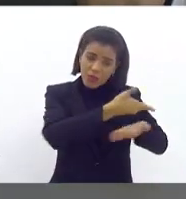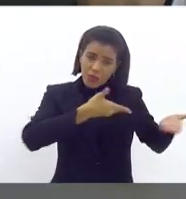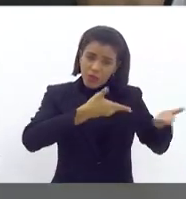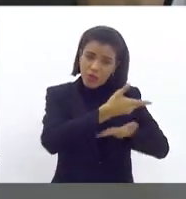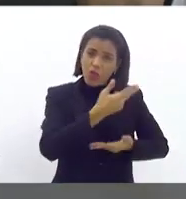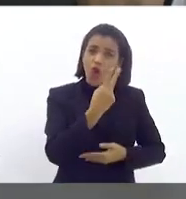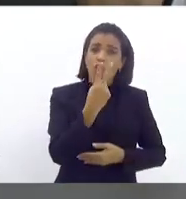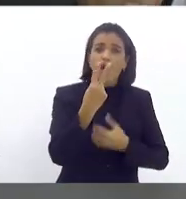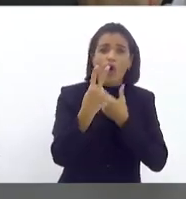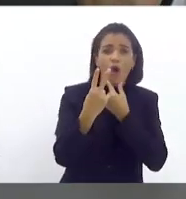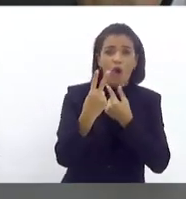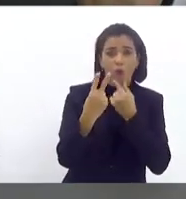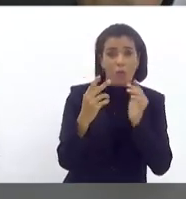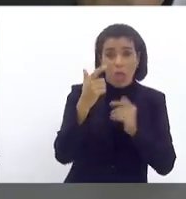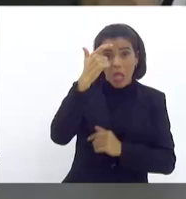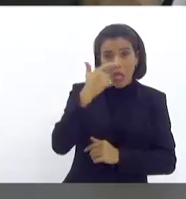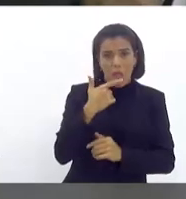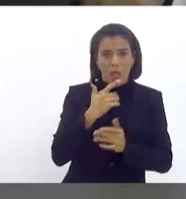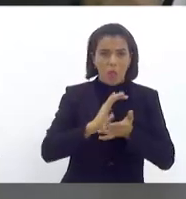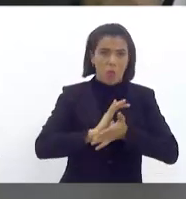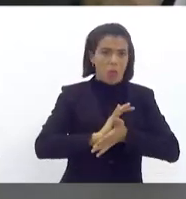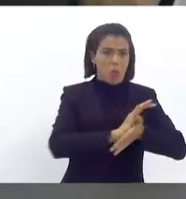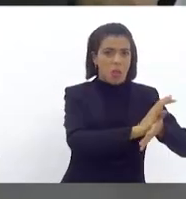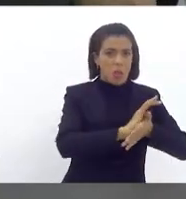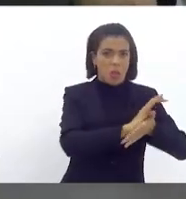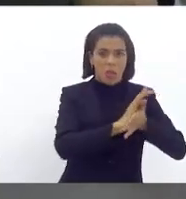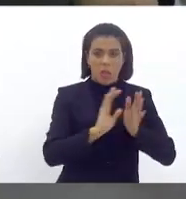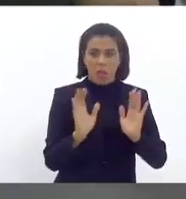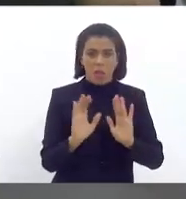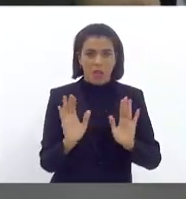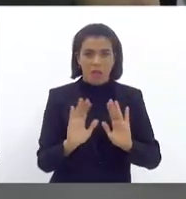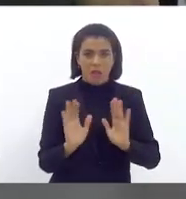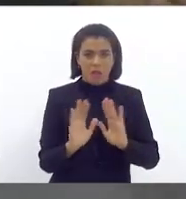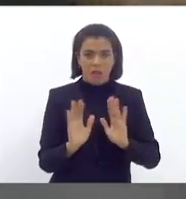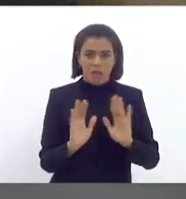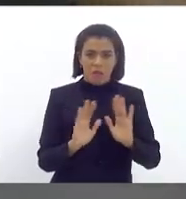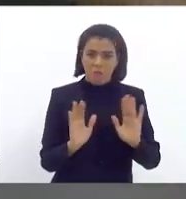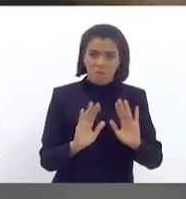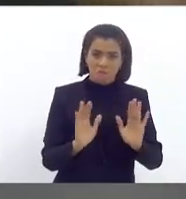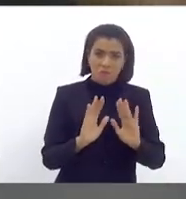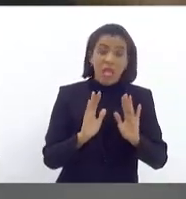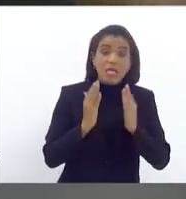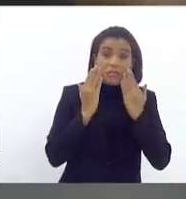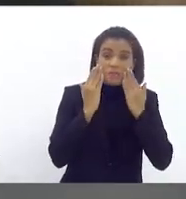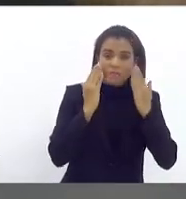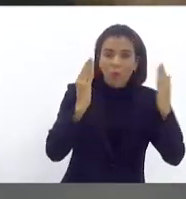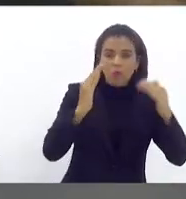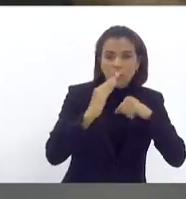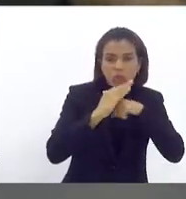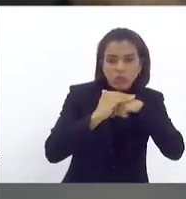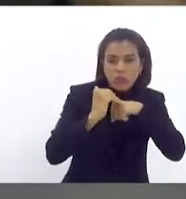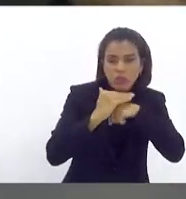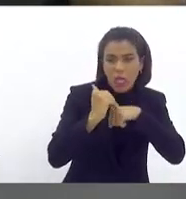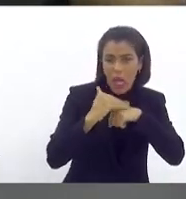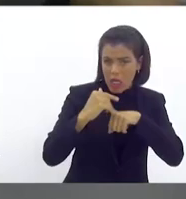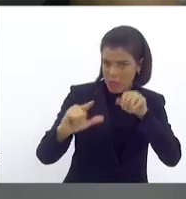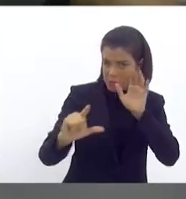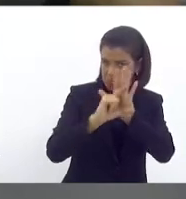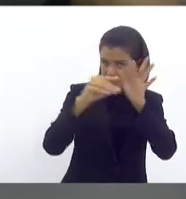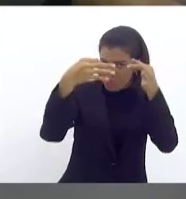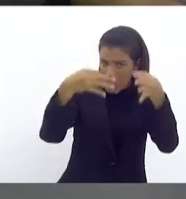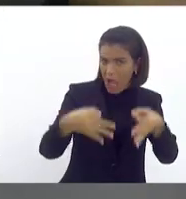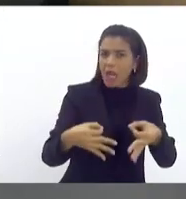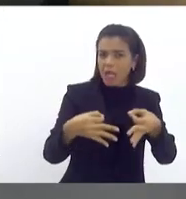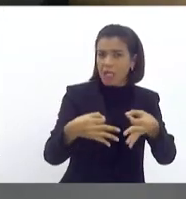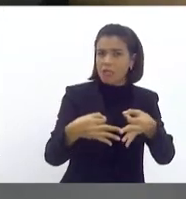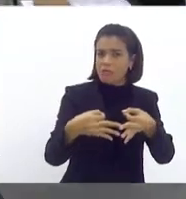entre dois homens. Eu não tenho... Nada contra isso. É afetivo, essa manifestação mas de afeto, eu quero dizer, está legitimada por